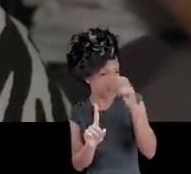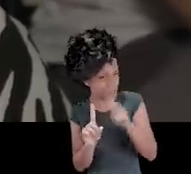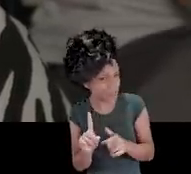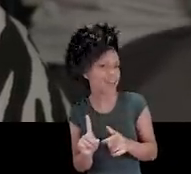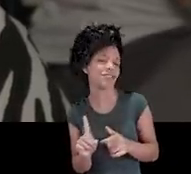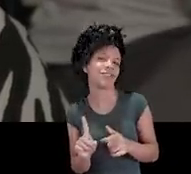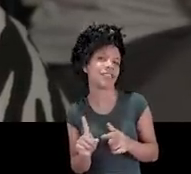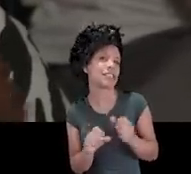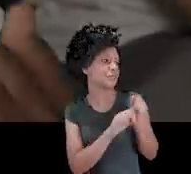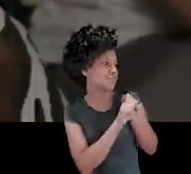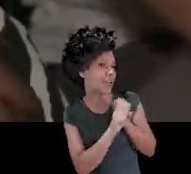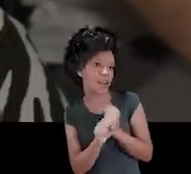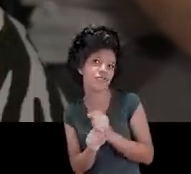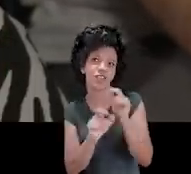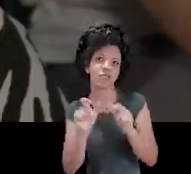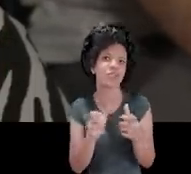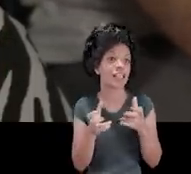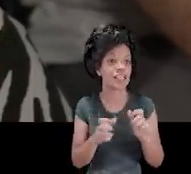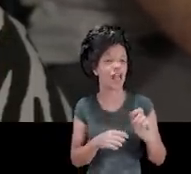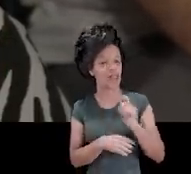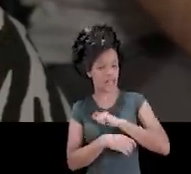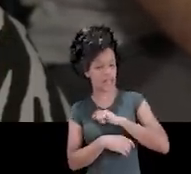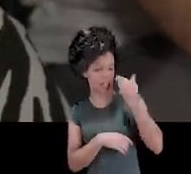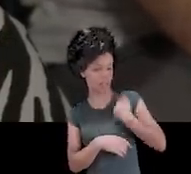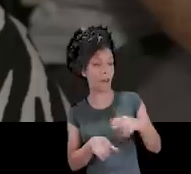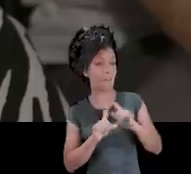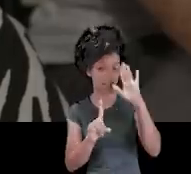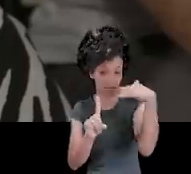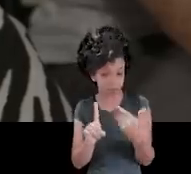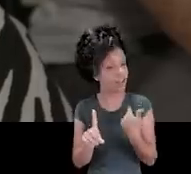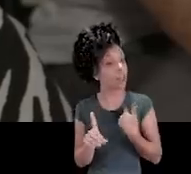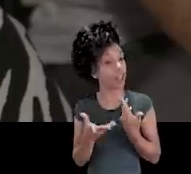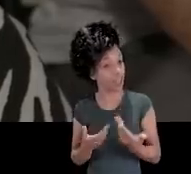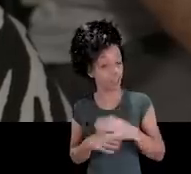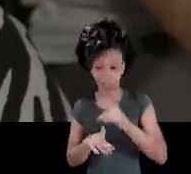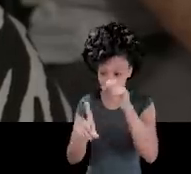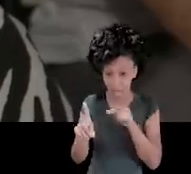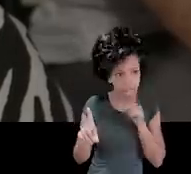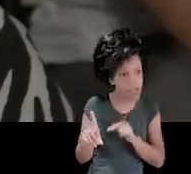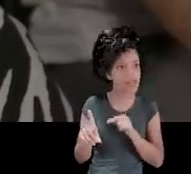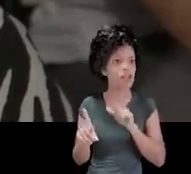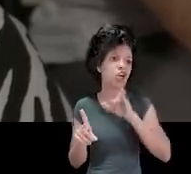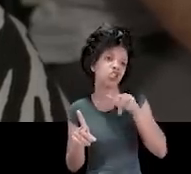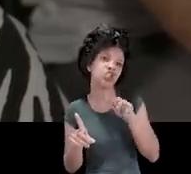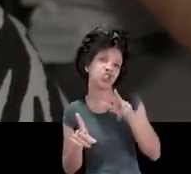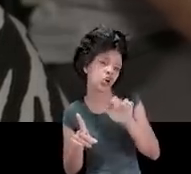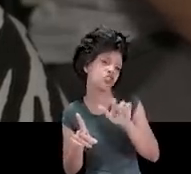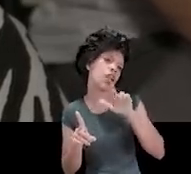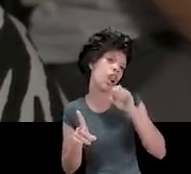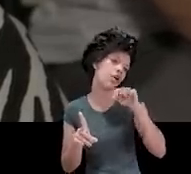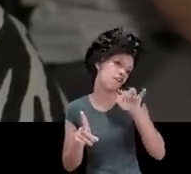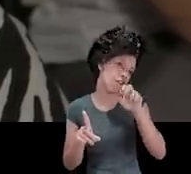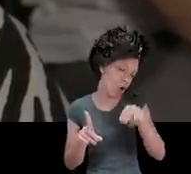personagem, que durante tanto tempo as pessoas quiseram zoar comigo, mas eu fiz uma homenagem dizendo que esse grande artista prestou um